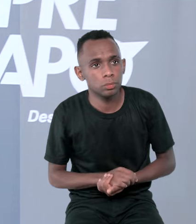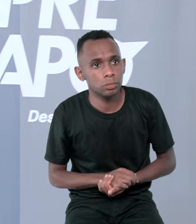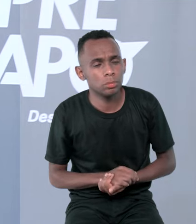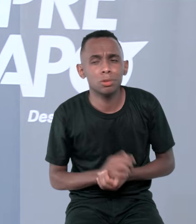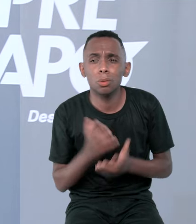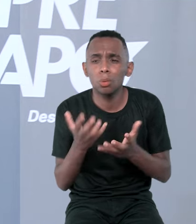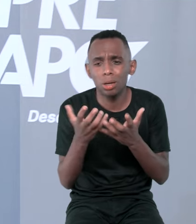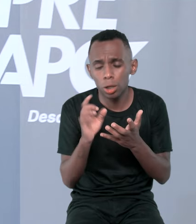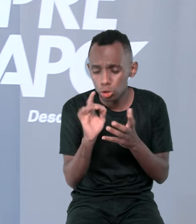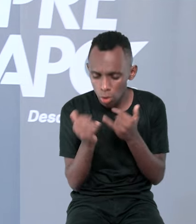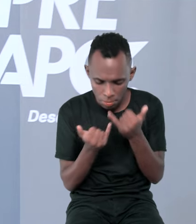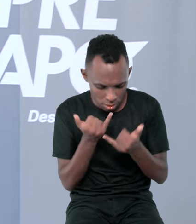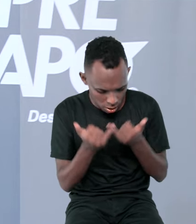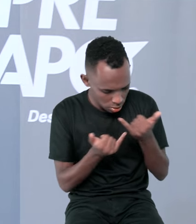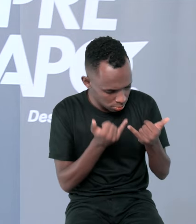Eu queria apenas brincar